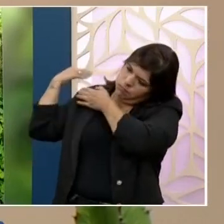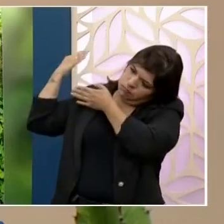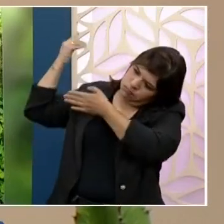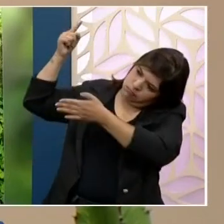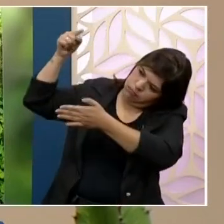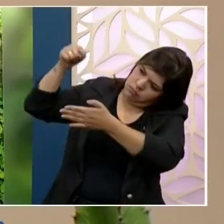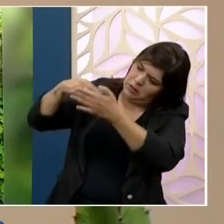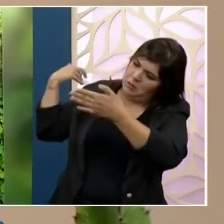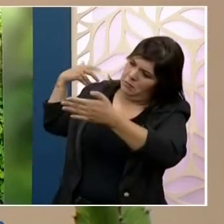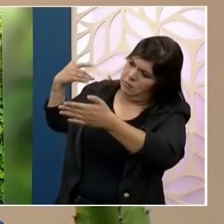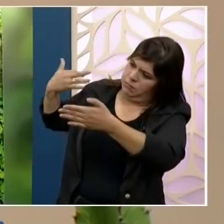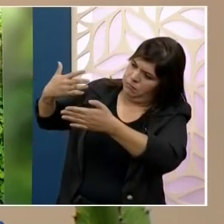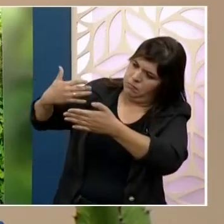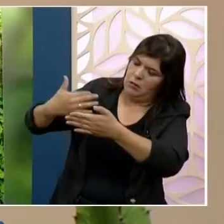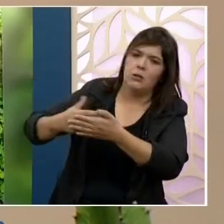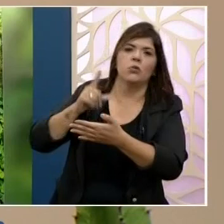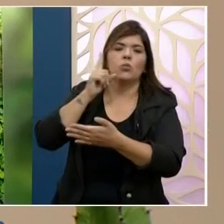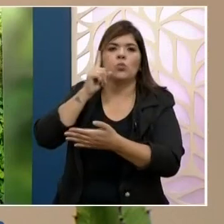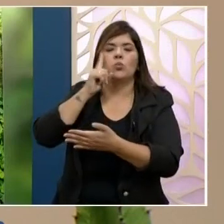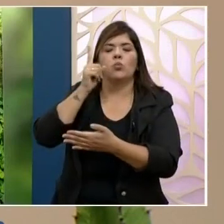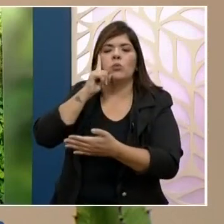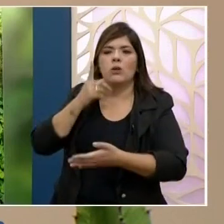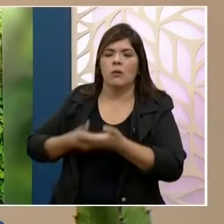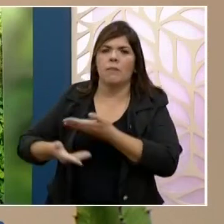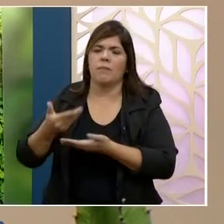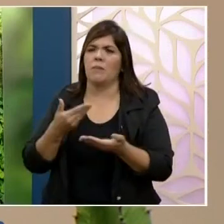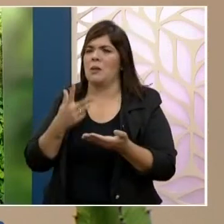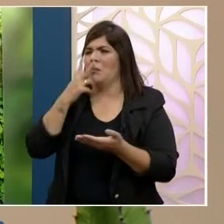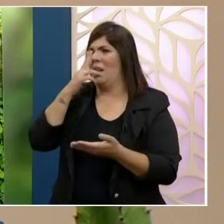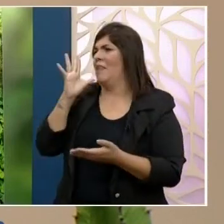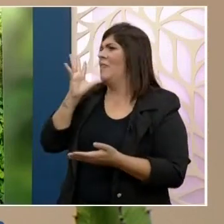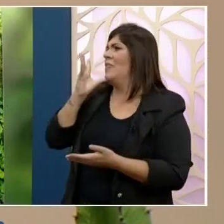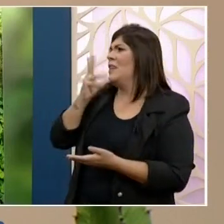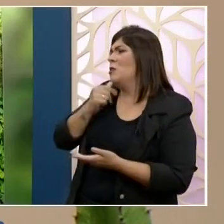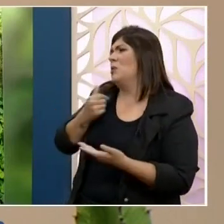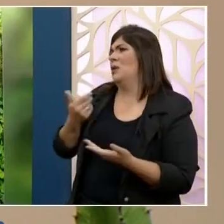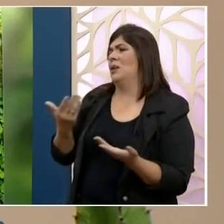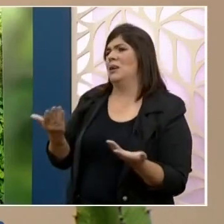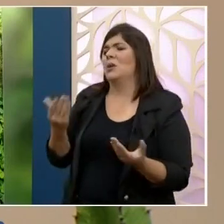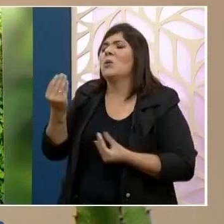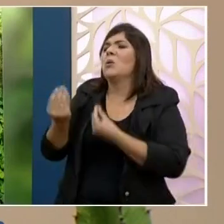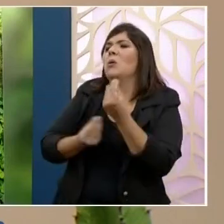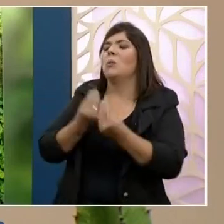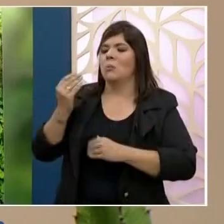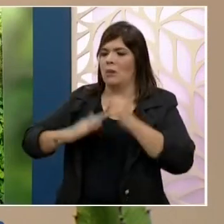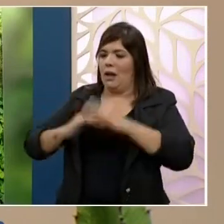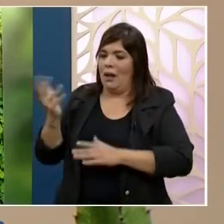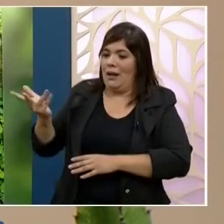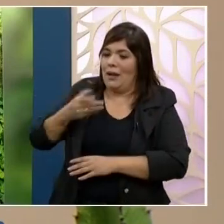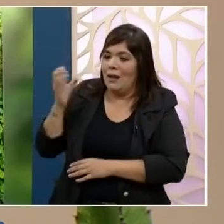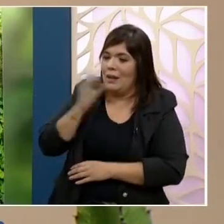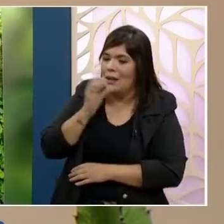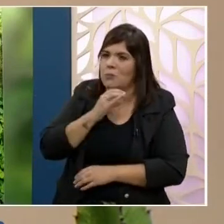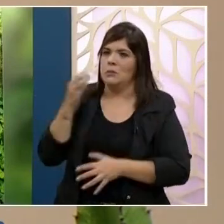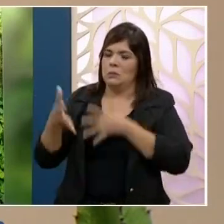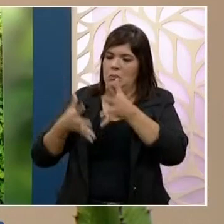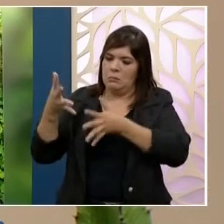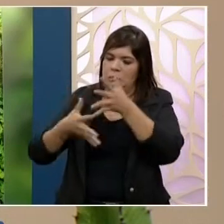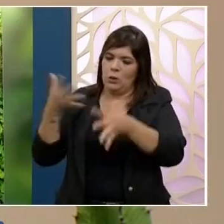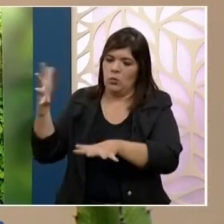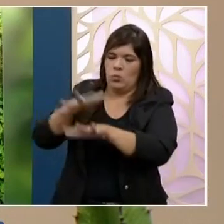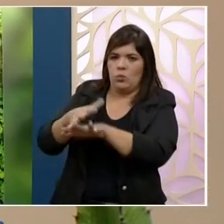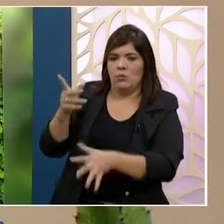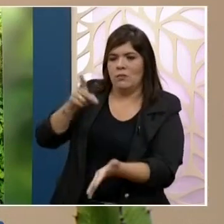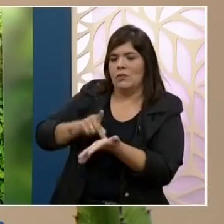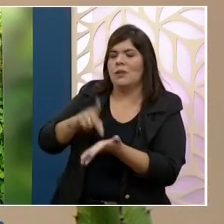de colocar essa língua no nosso dia a dia, eu acho que demorou demais. E o que, que você faria para acelerar ainda mais a